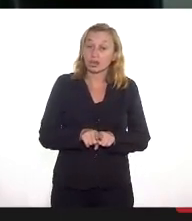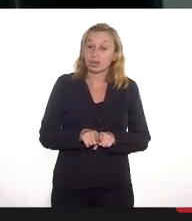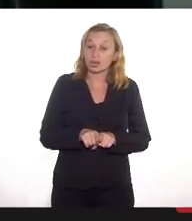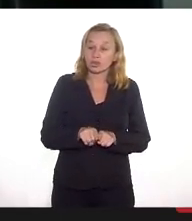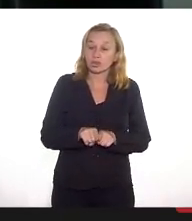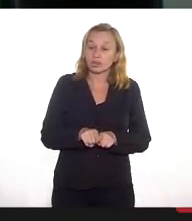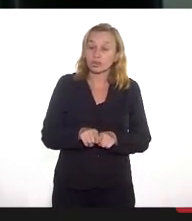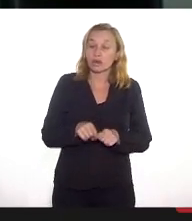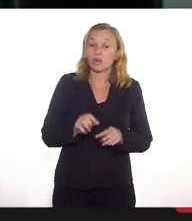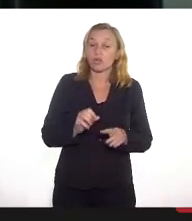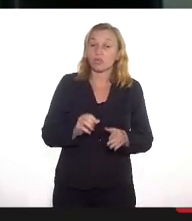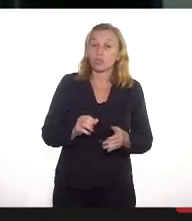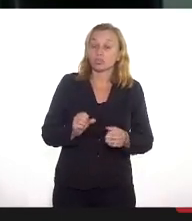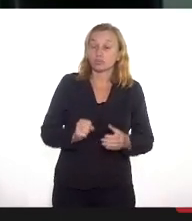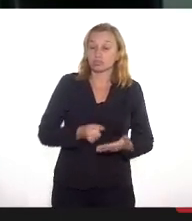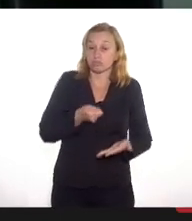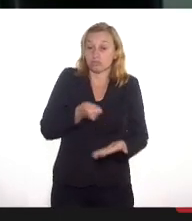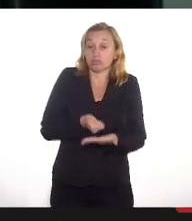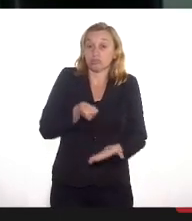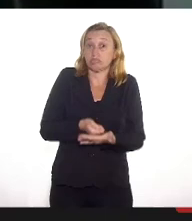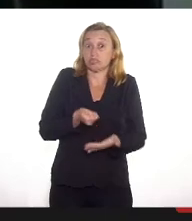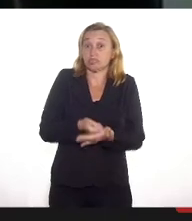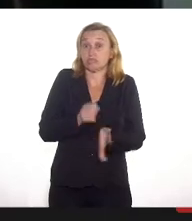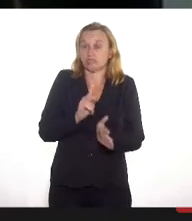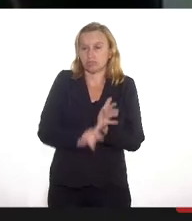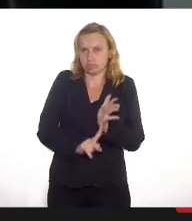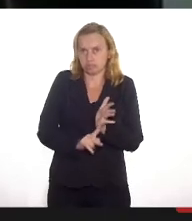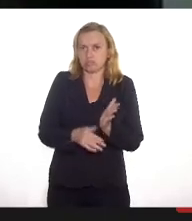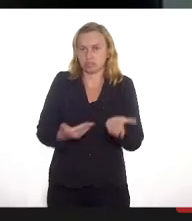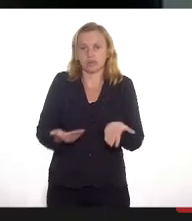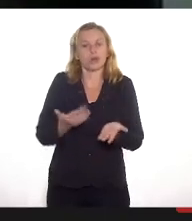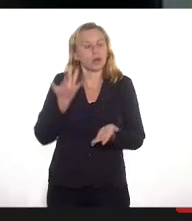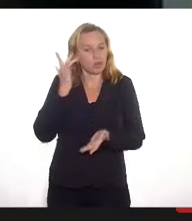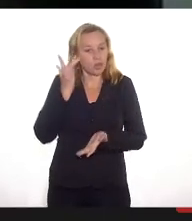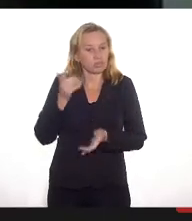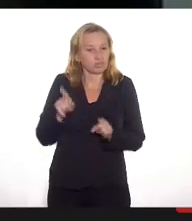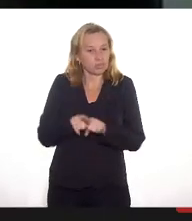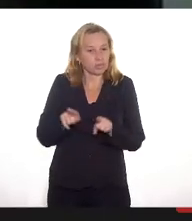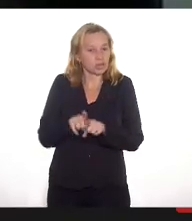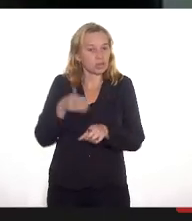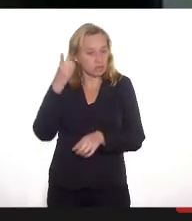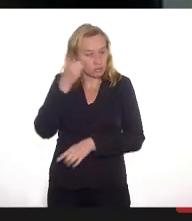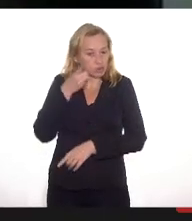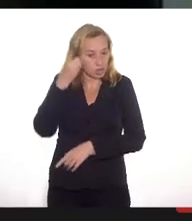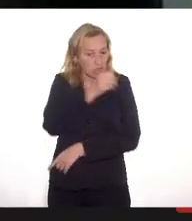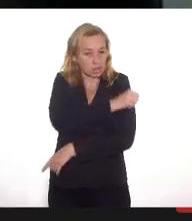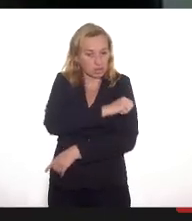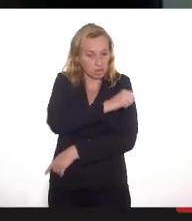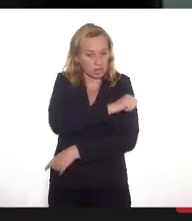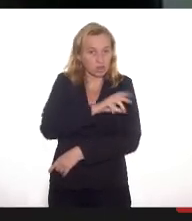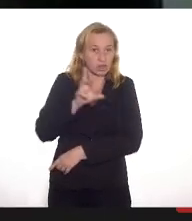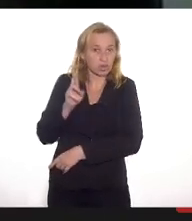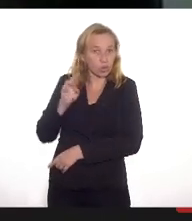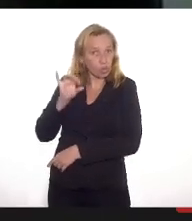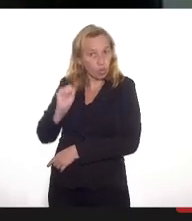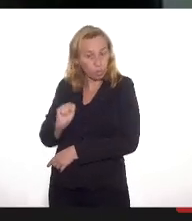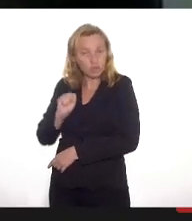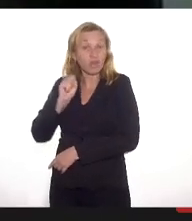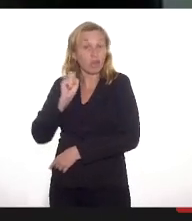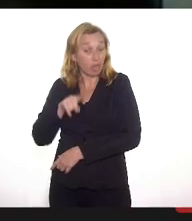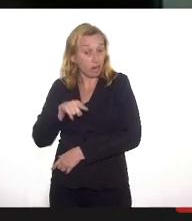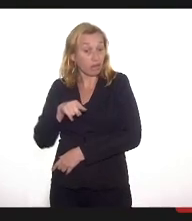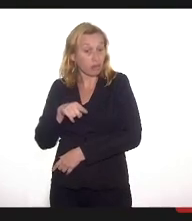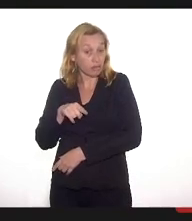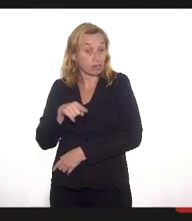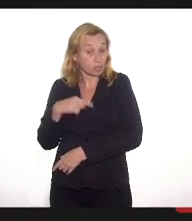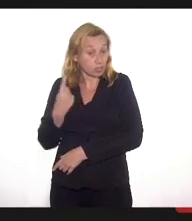de cobrança desse projeto Então acho que isso também Deputado da Rejane é aí Deputado Roberval o tempo é algo